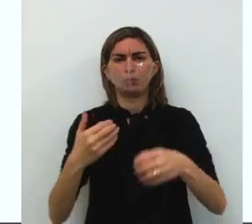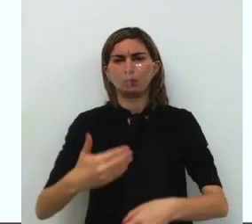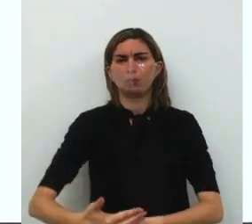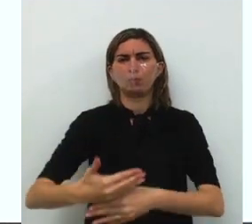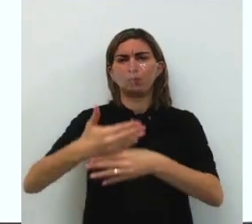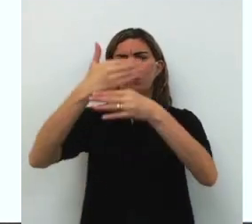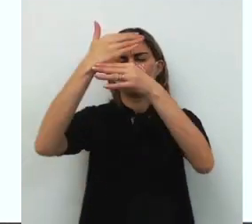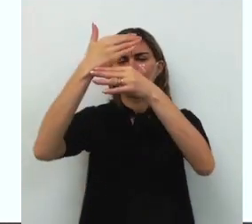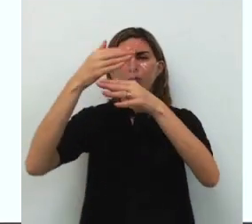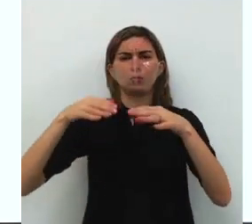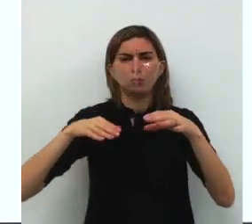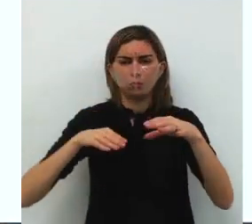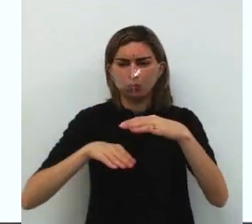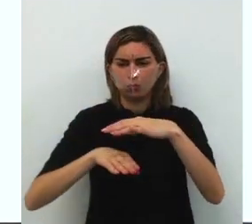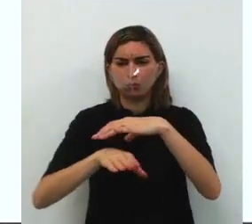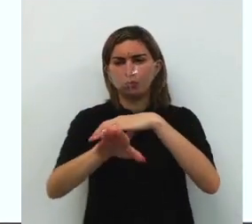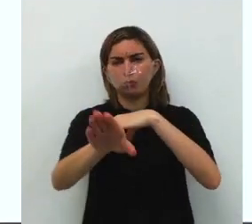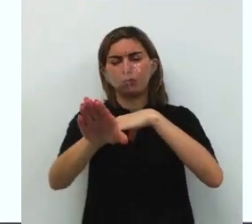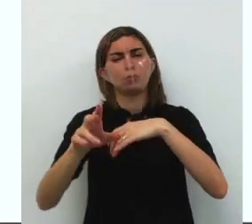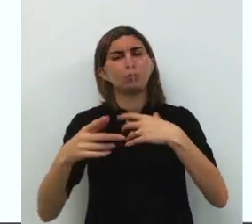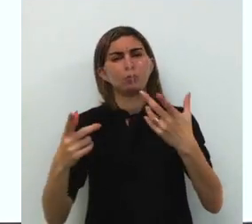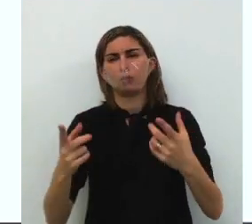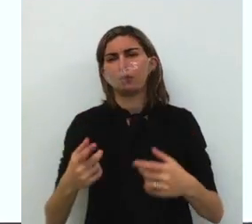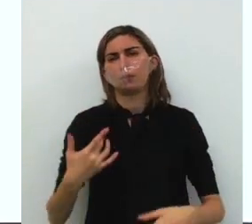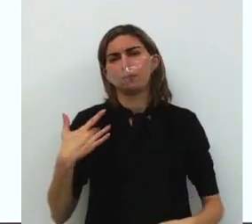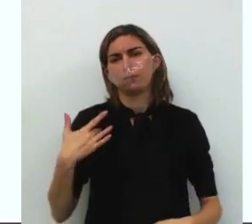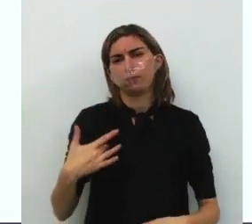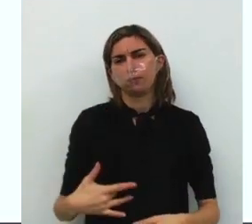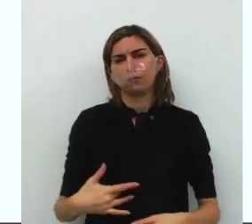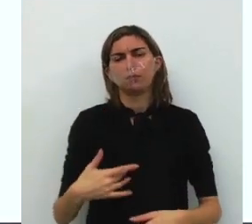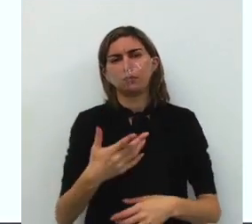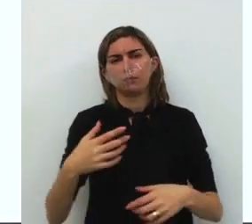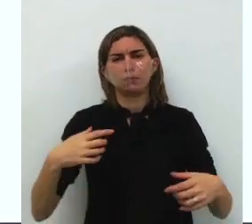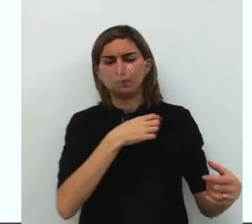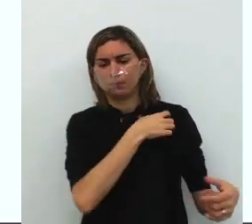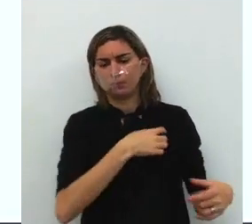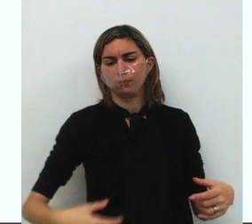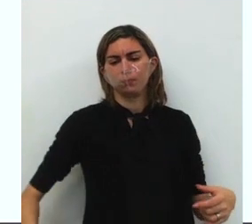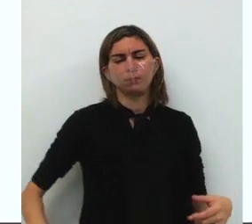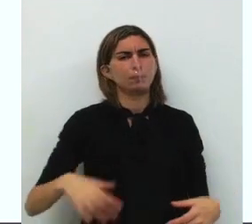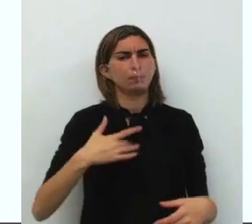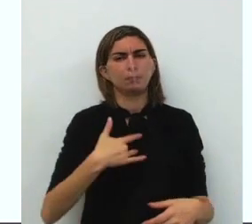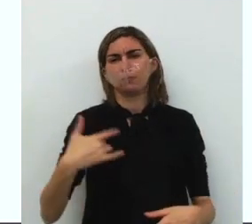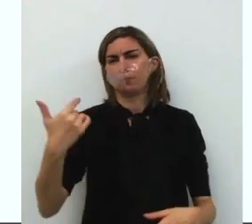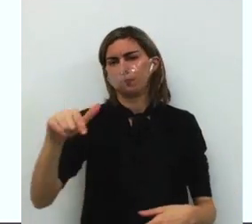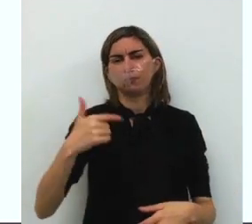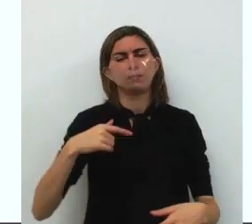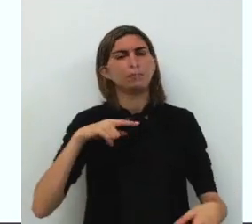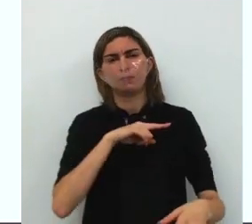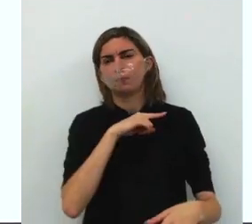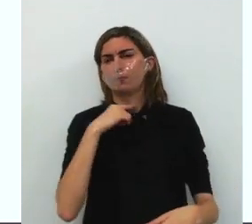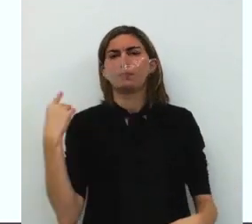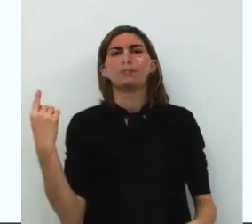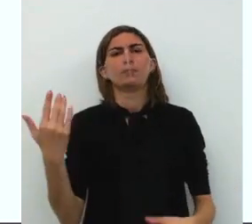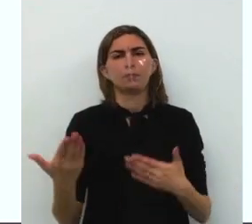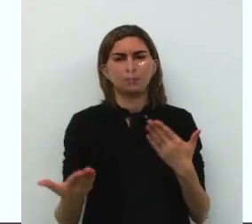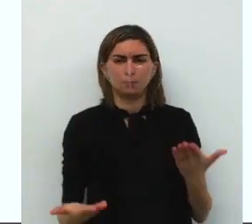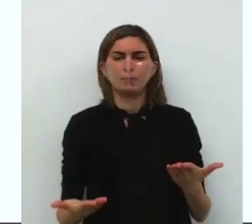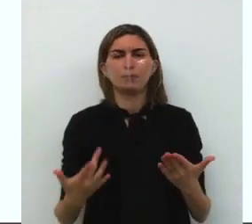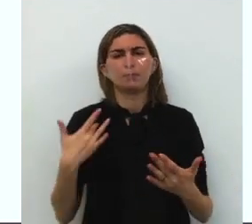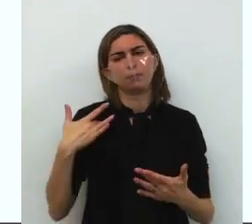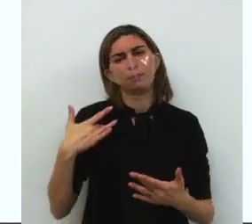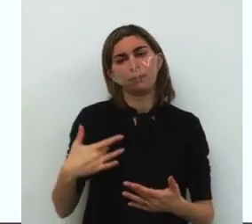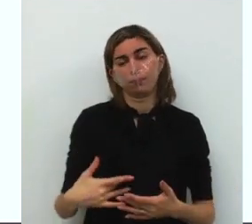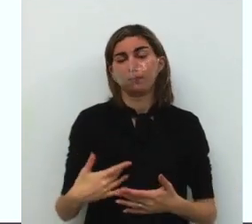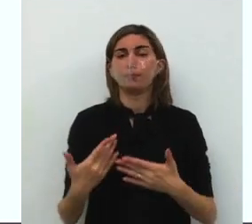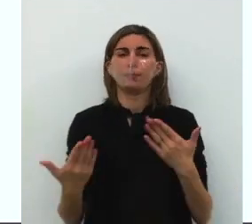Num muro dentro de um túnel, e ela não estava, infelizmente, com cinto de segurança e veio a óbito.